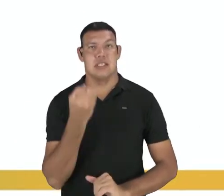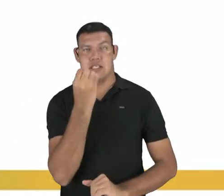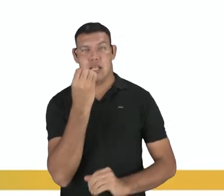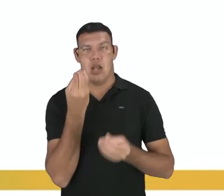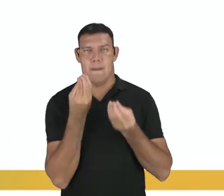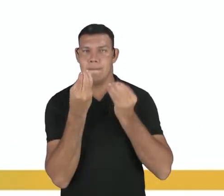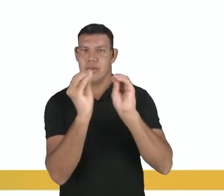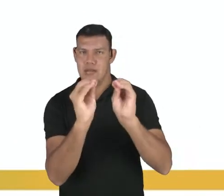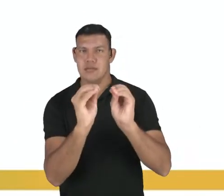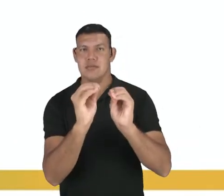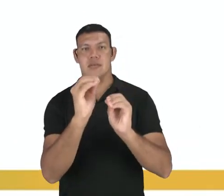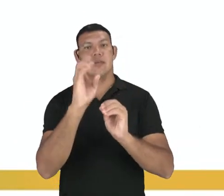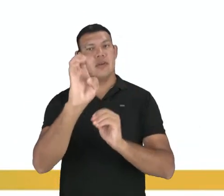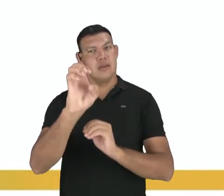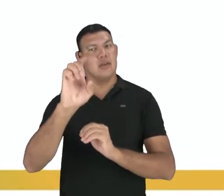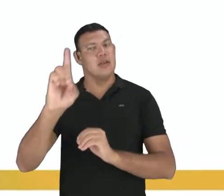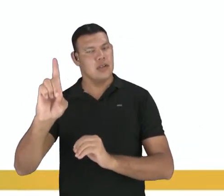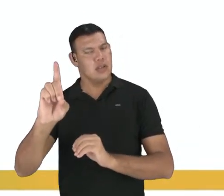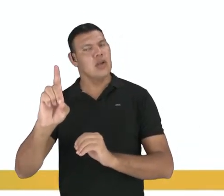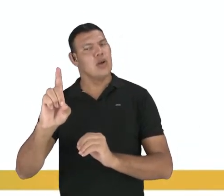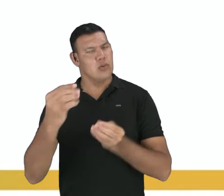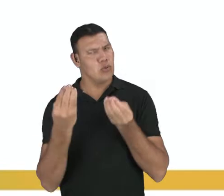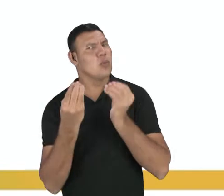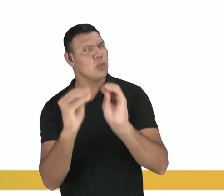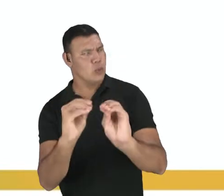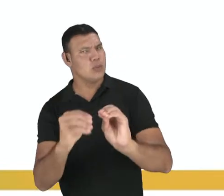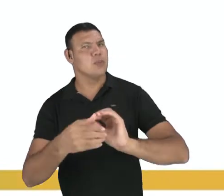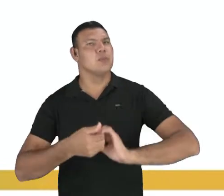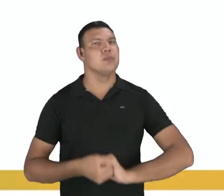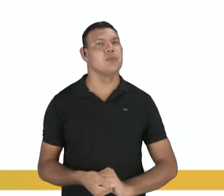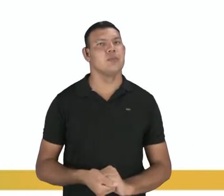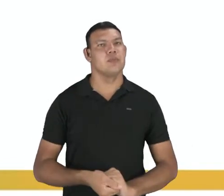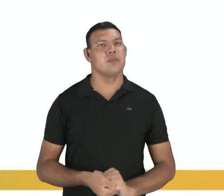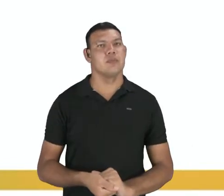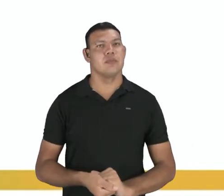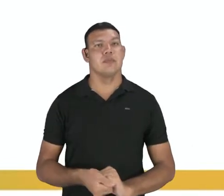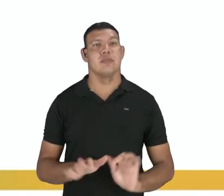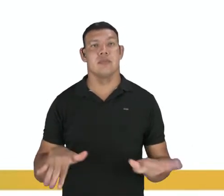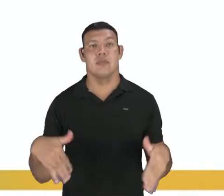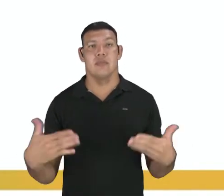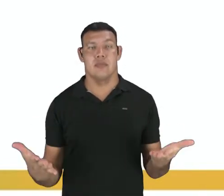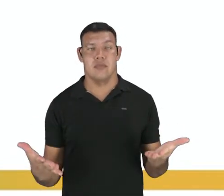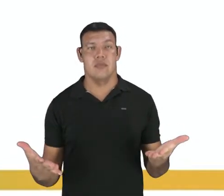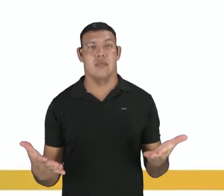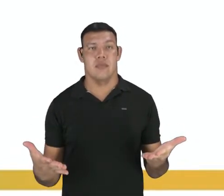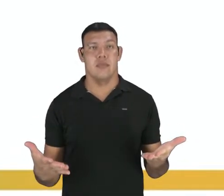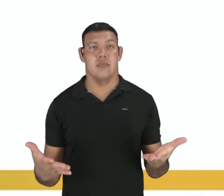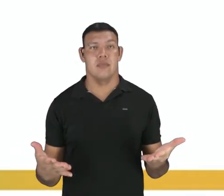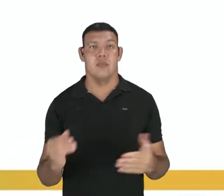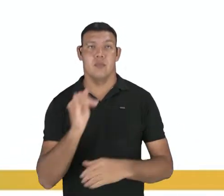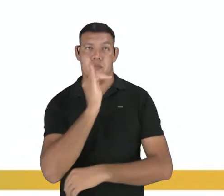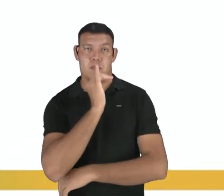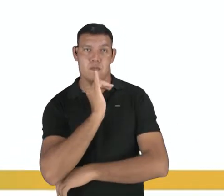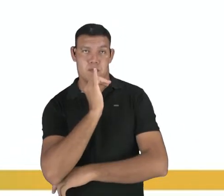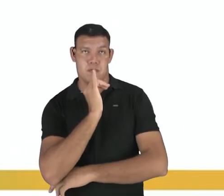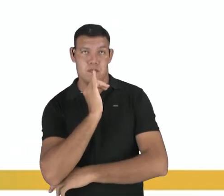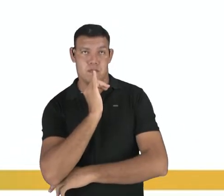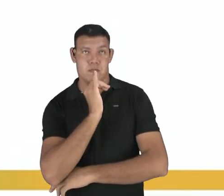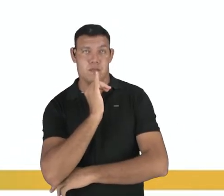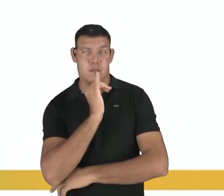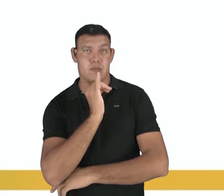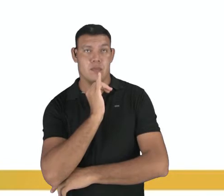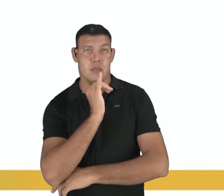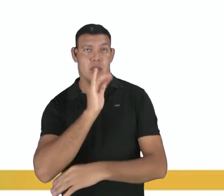acrescentar ed, a gente acrescenta ed, tá bom? Olha só, no exemplo,